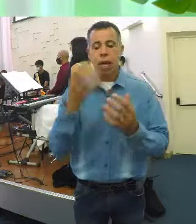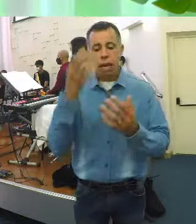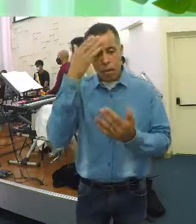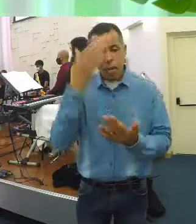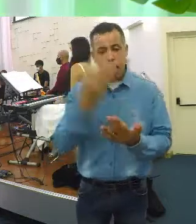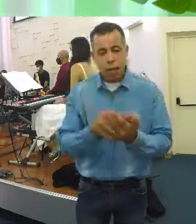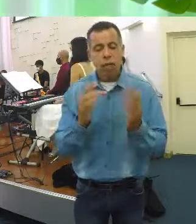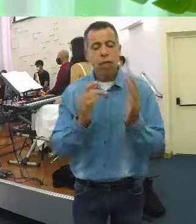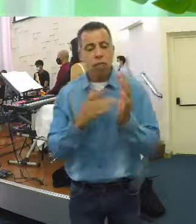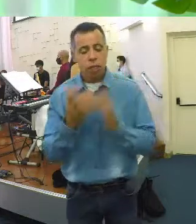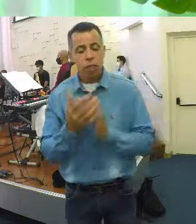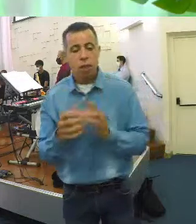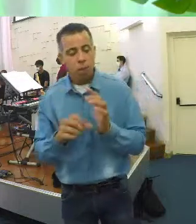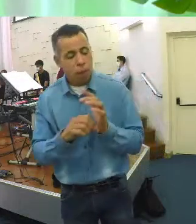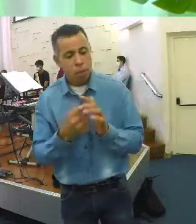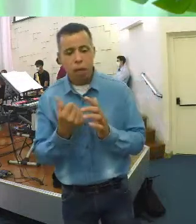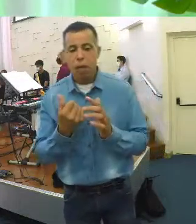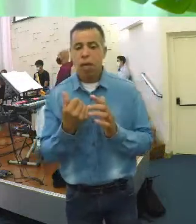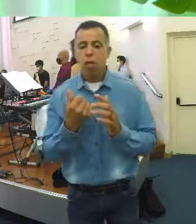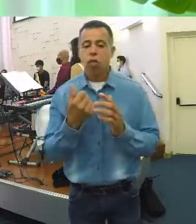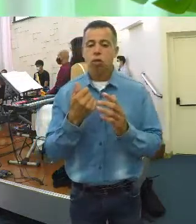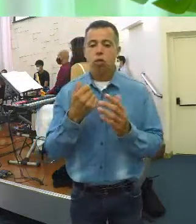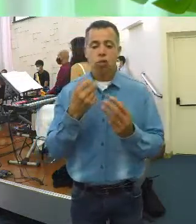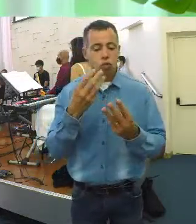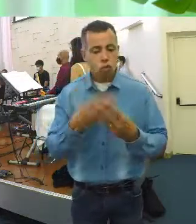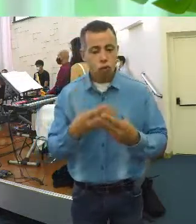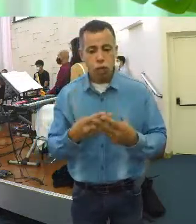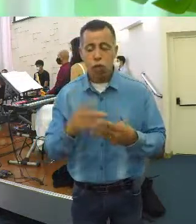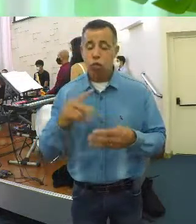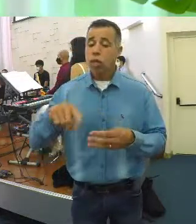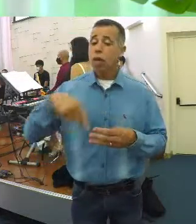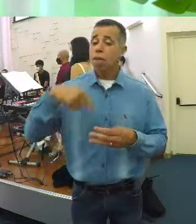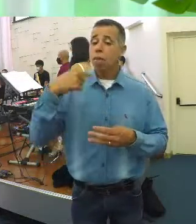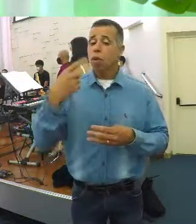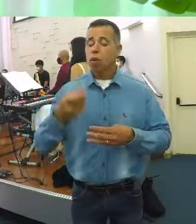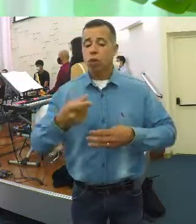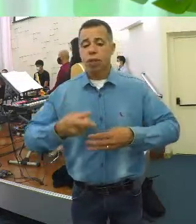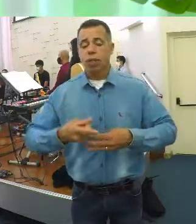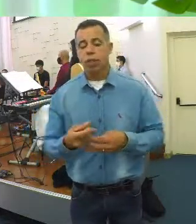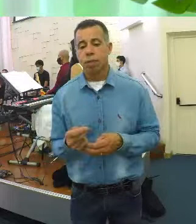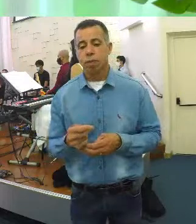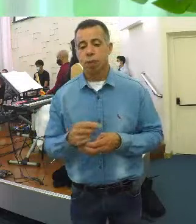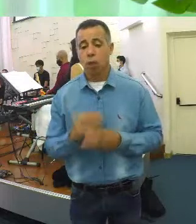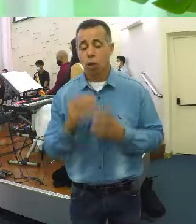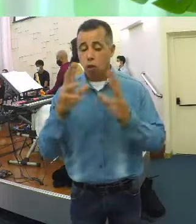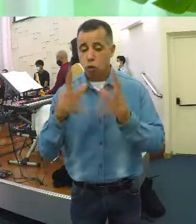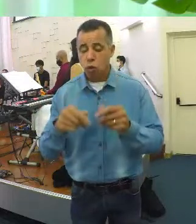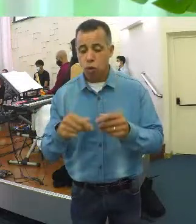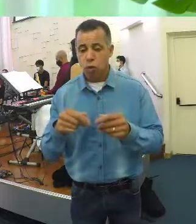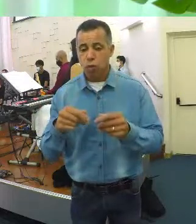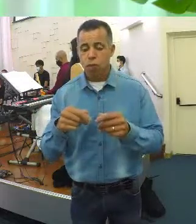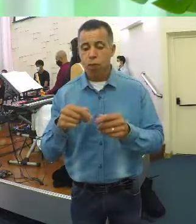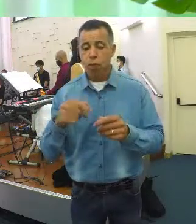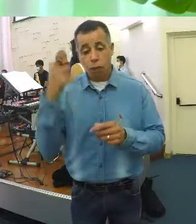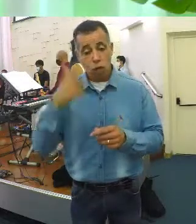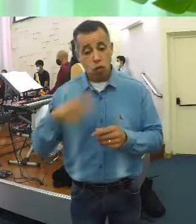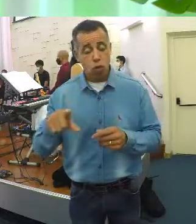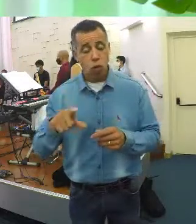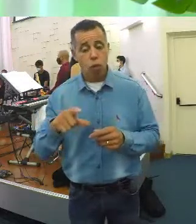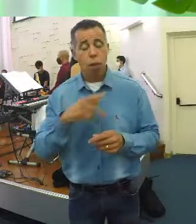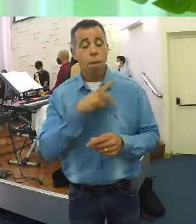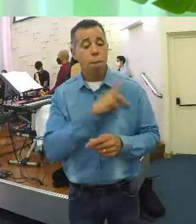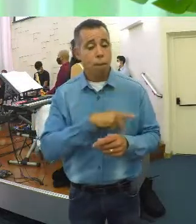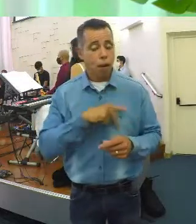segundo plano todos deverão vir a crer no Senhor. Mais uma vez, irmãos, Paulo e